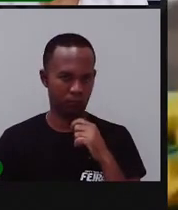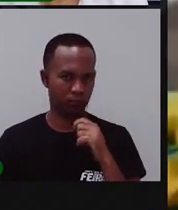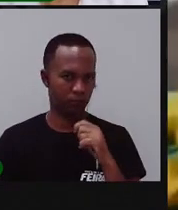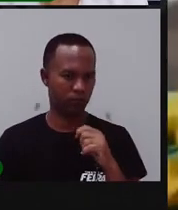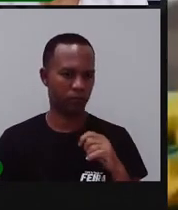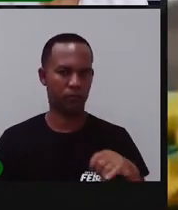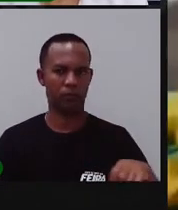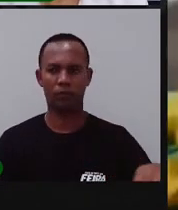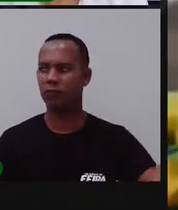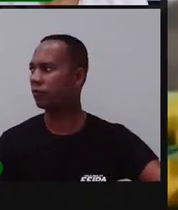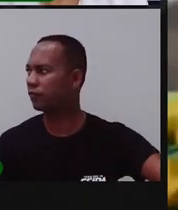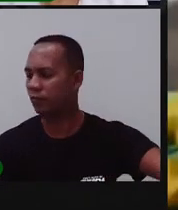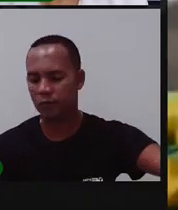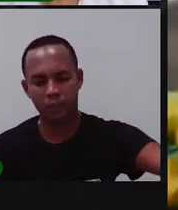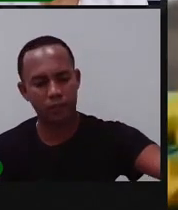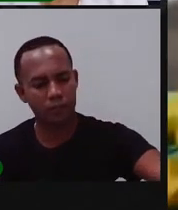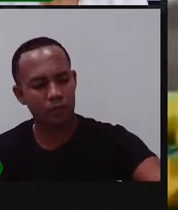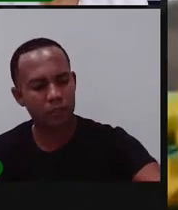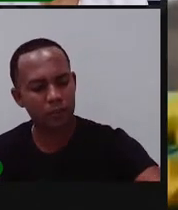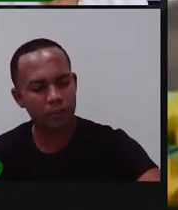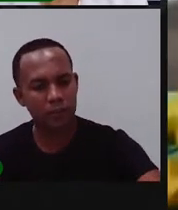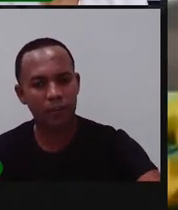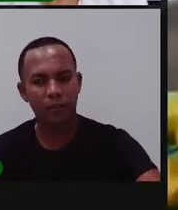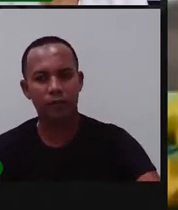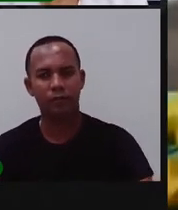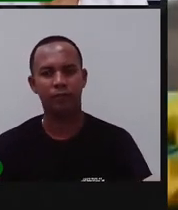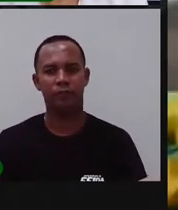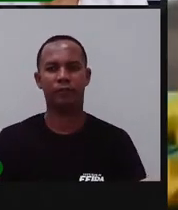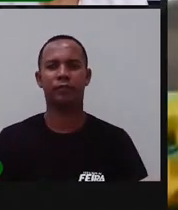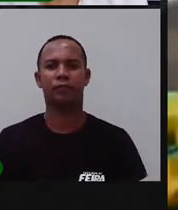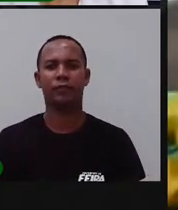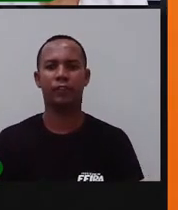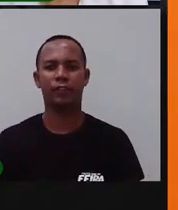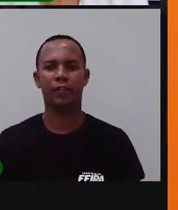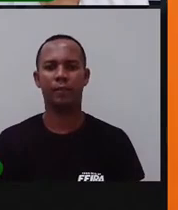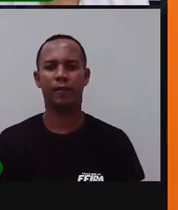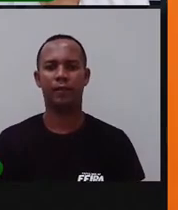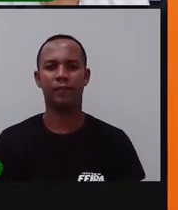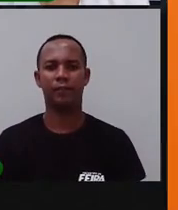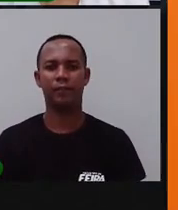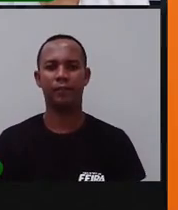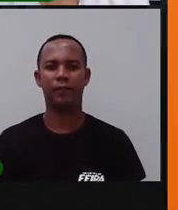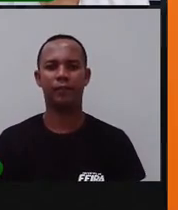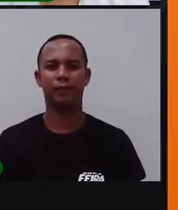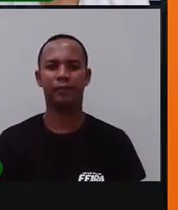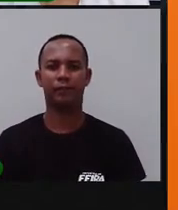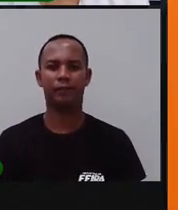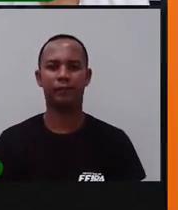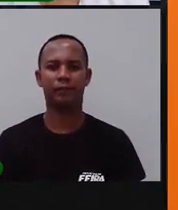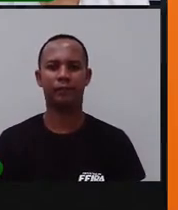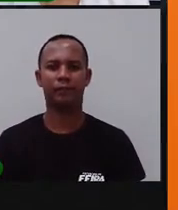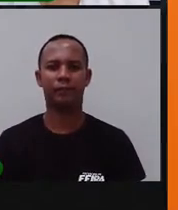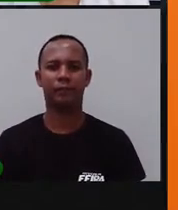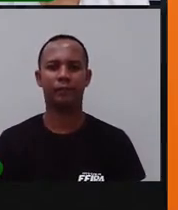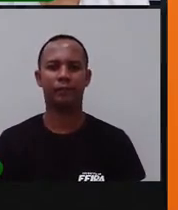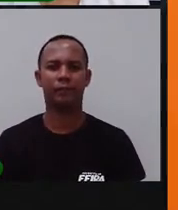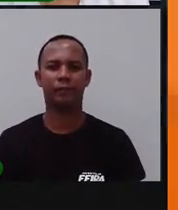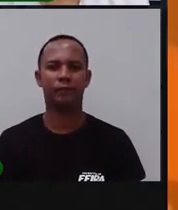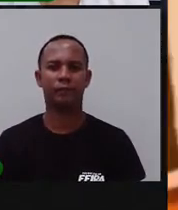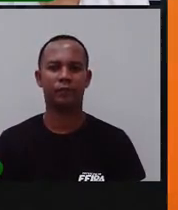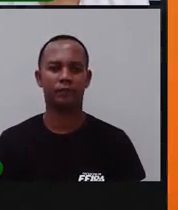produtos, assim como os grandes fazendeiros, só que em pequenas porções. Mas para que a plantação